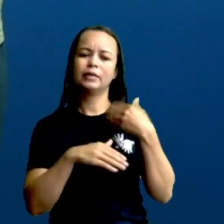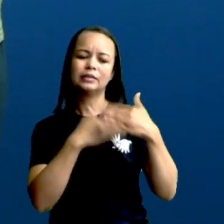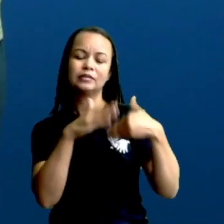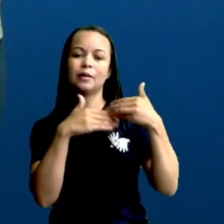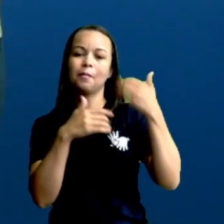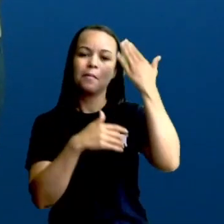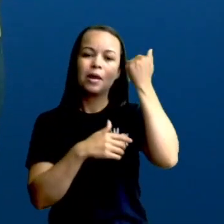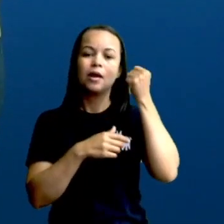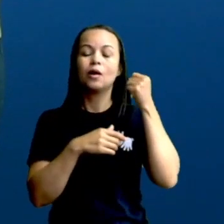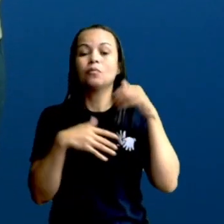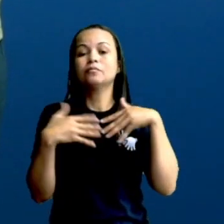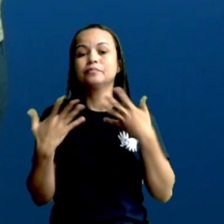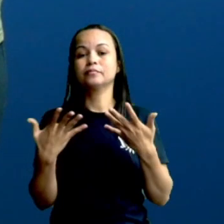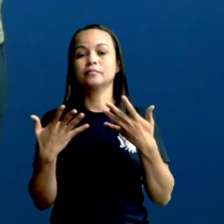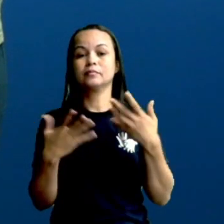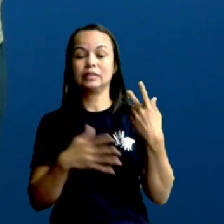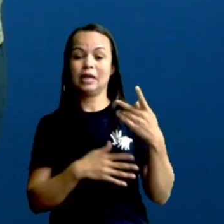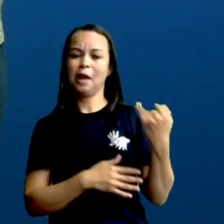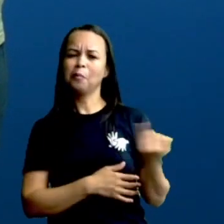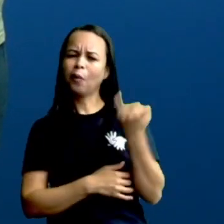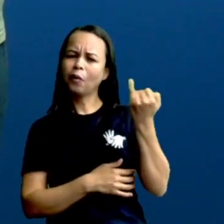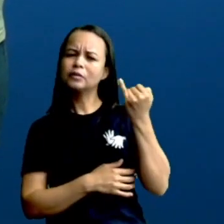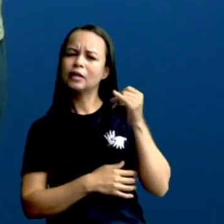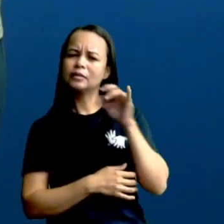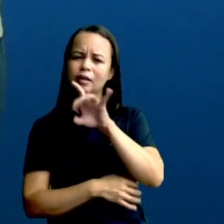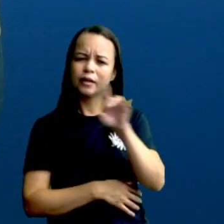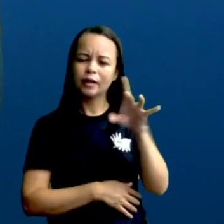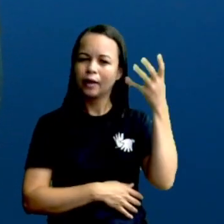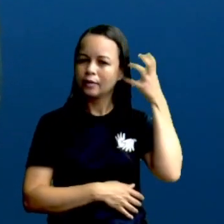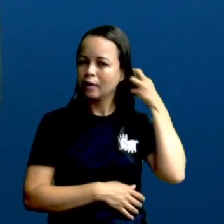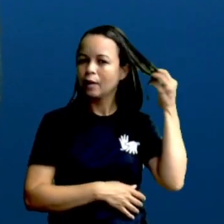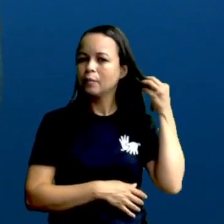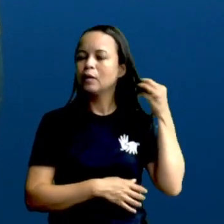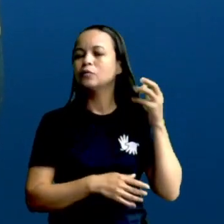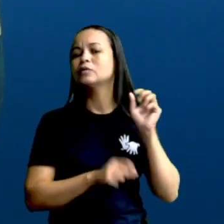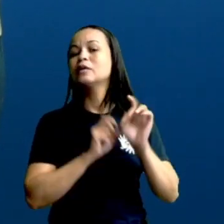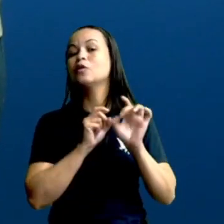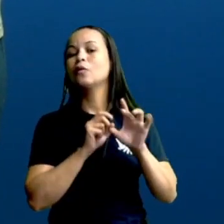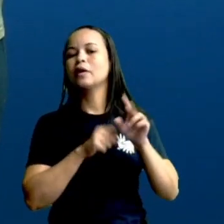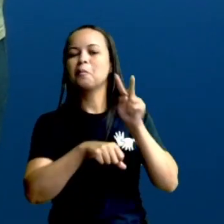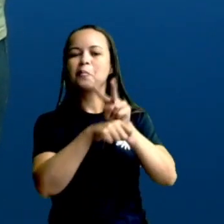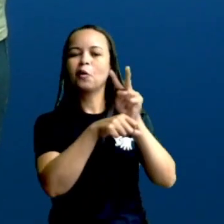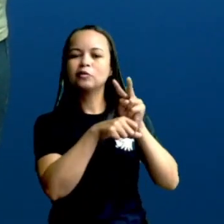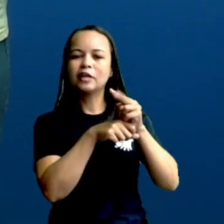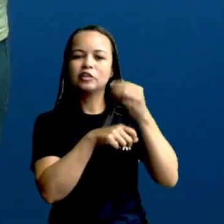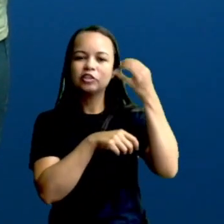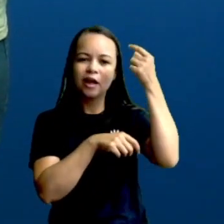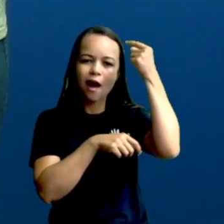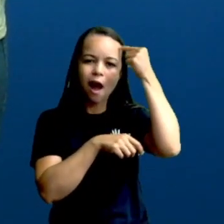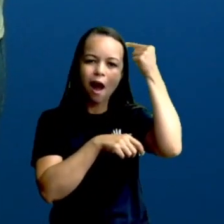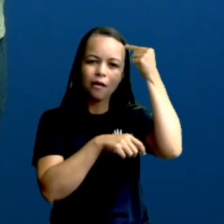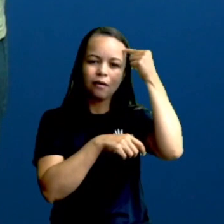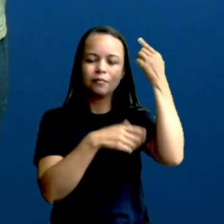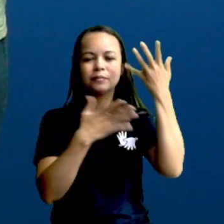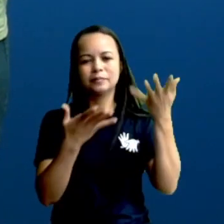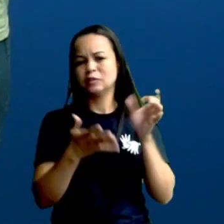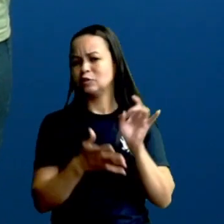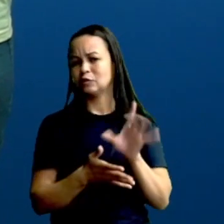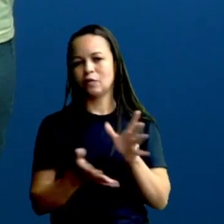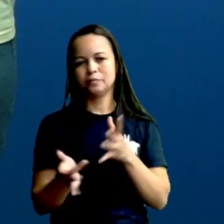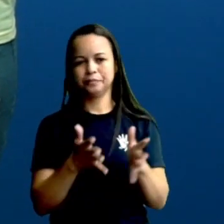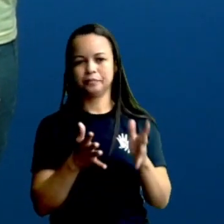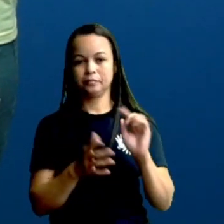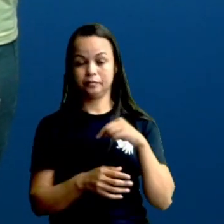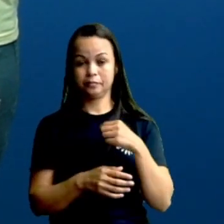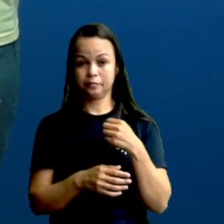do cabelo. E a função do cabelo é proteger o couro cabeludo, né? Então, uma coisa que a gente